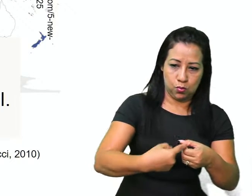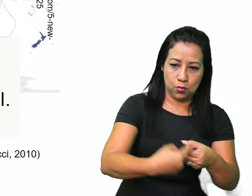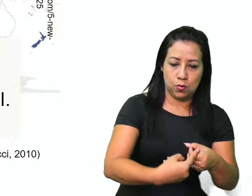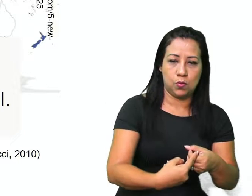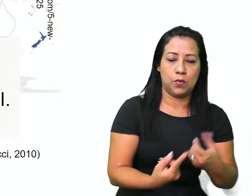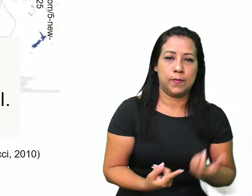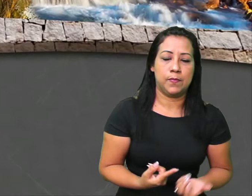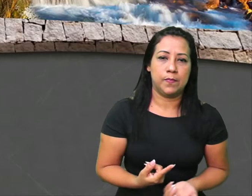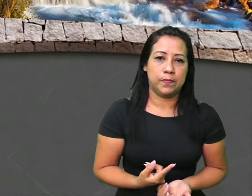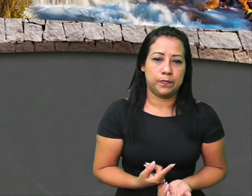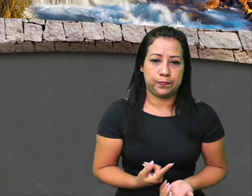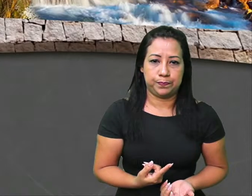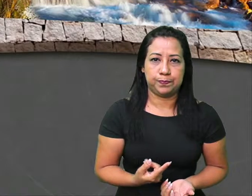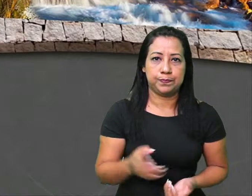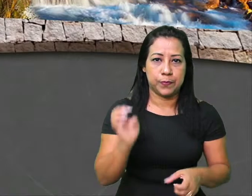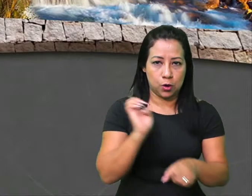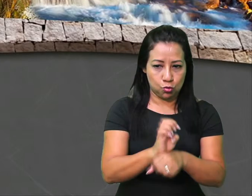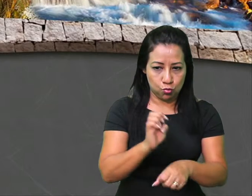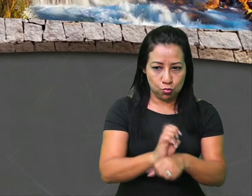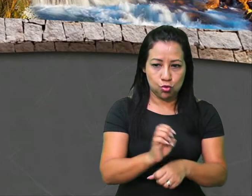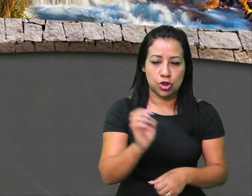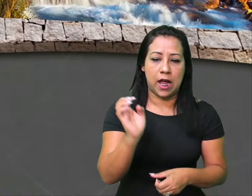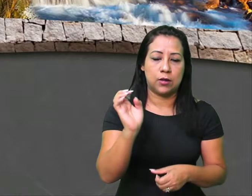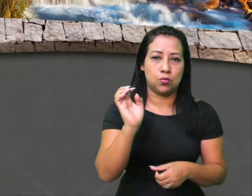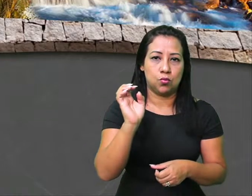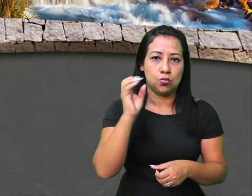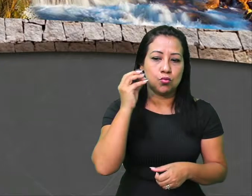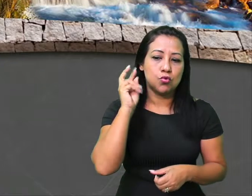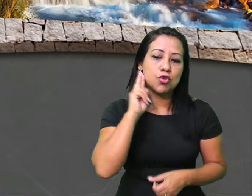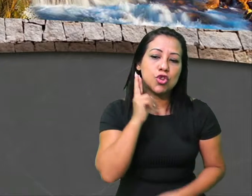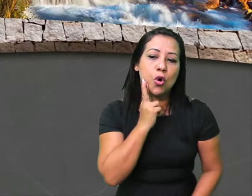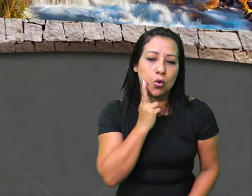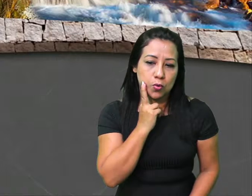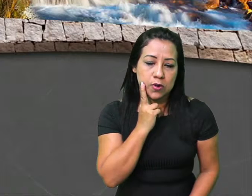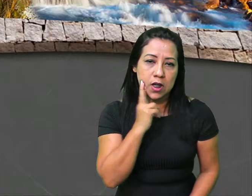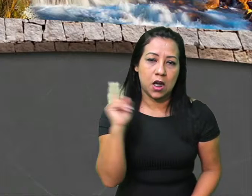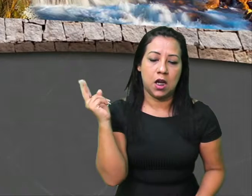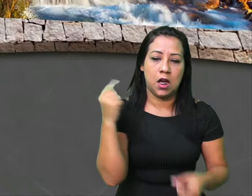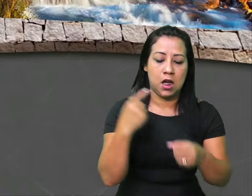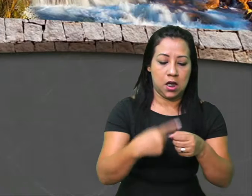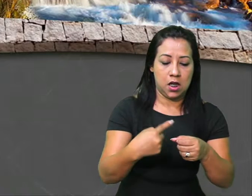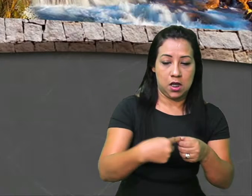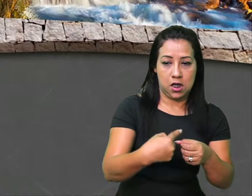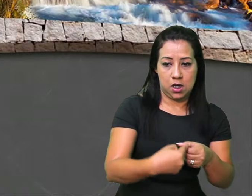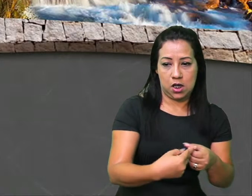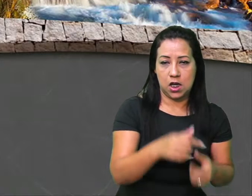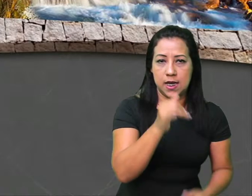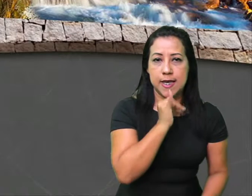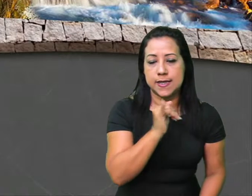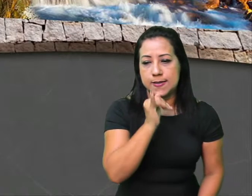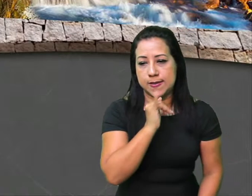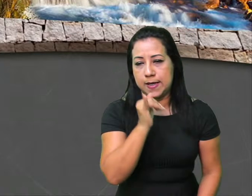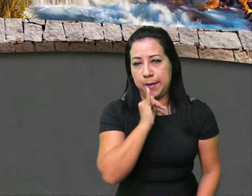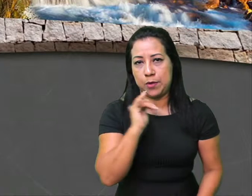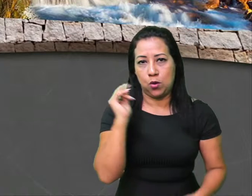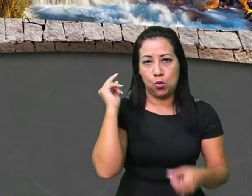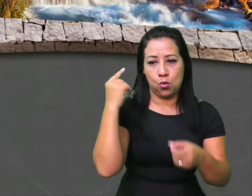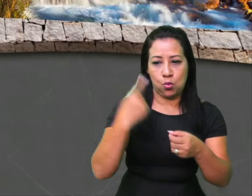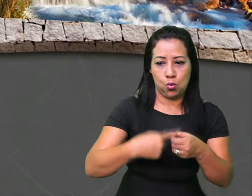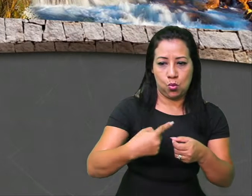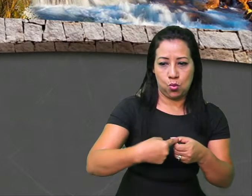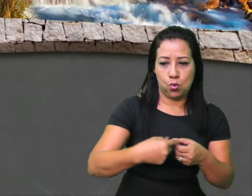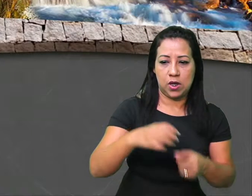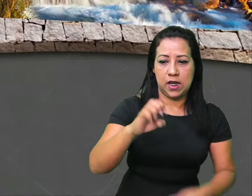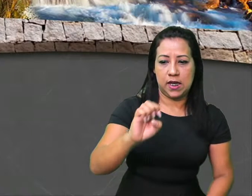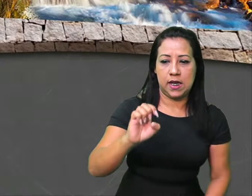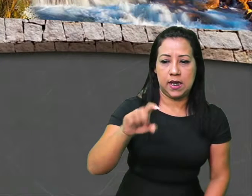estado de Rondônia, e esse distrito, seja como um exemplo do distrito de Extrema, aqui no município